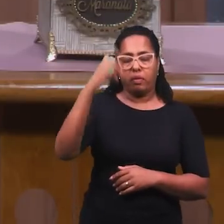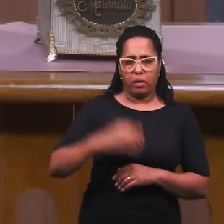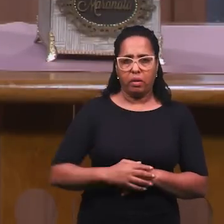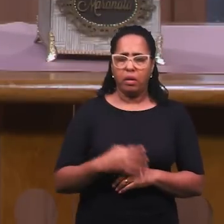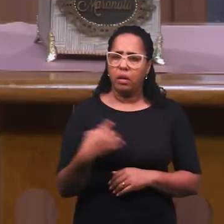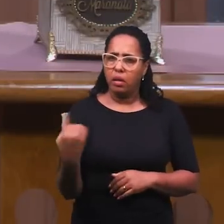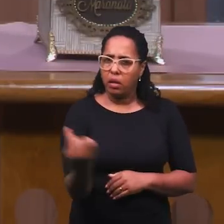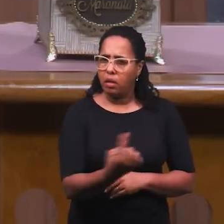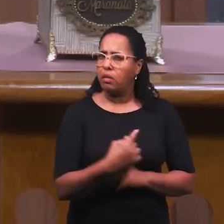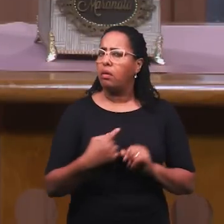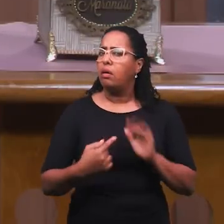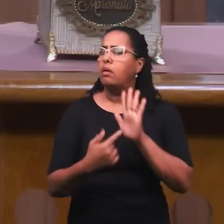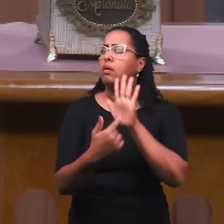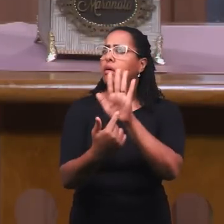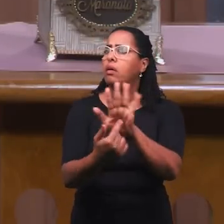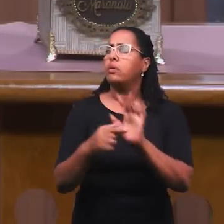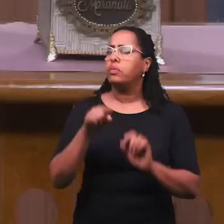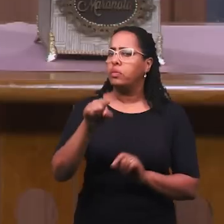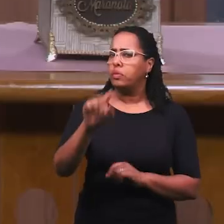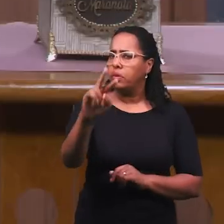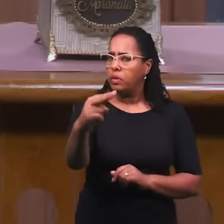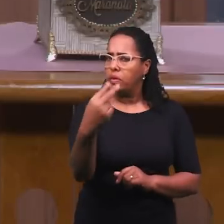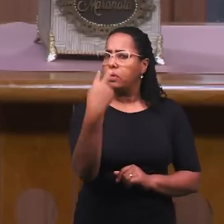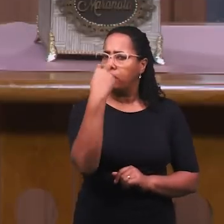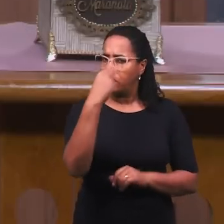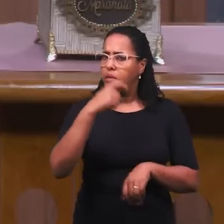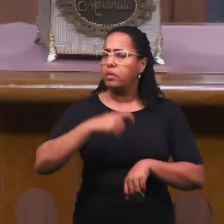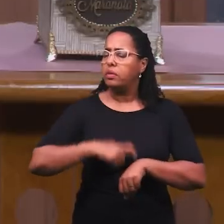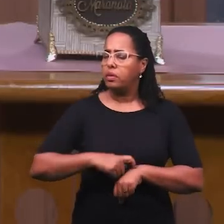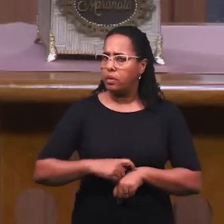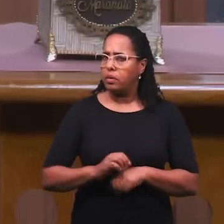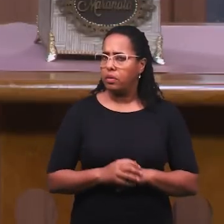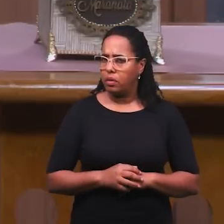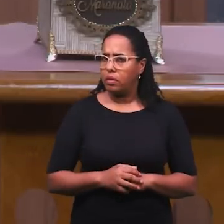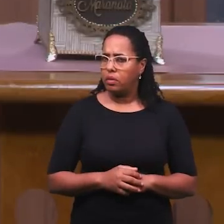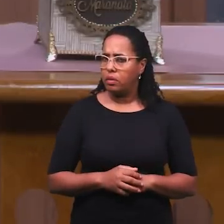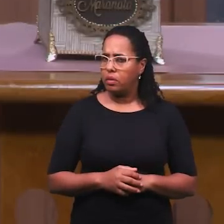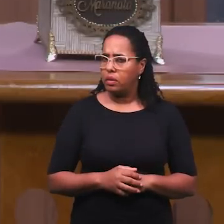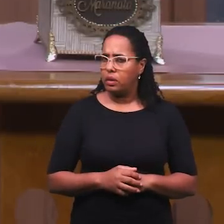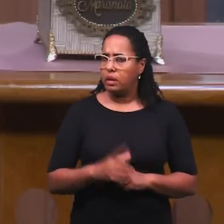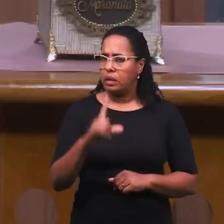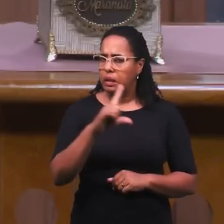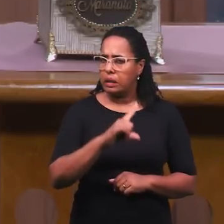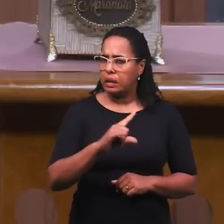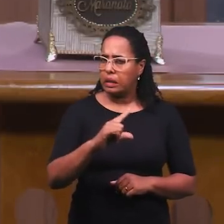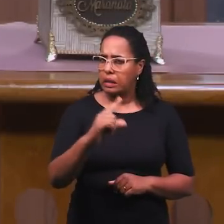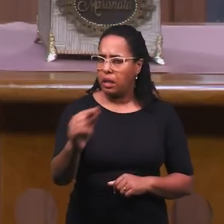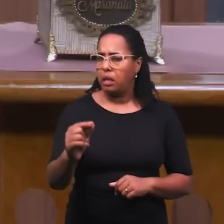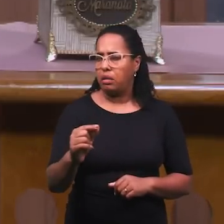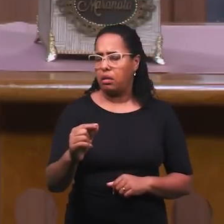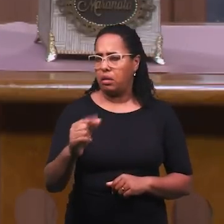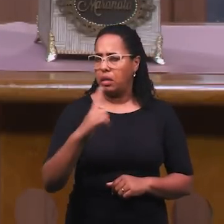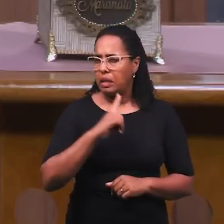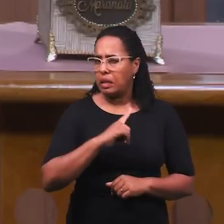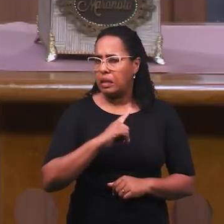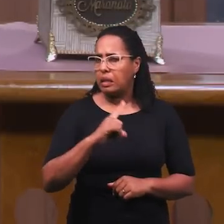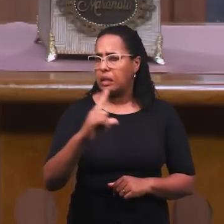E nós podemos dizer uma coisa para você que está nos ouvindo neste momento: saia da sua